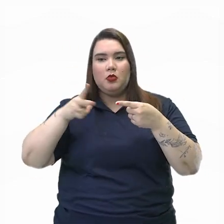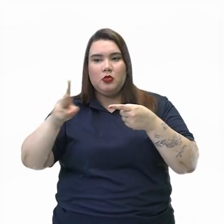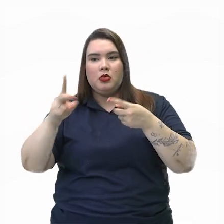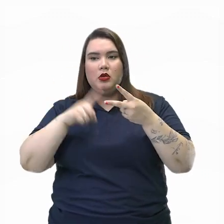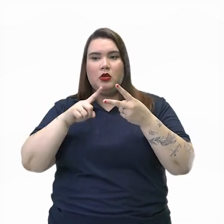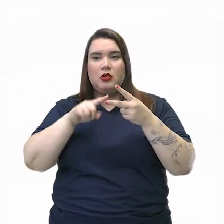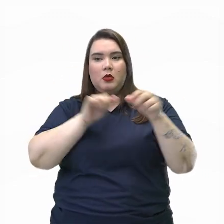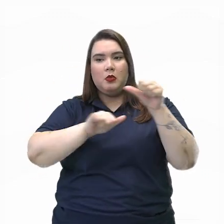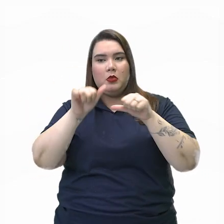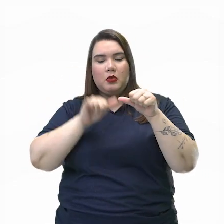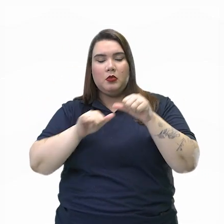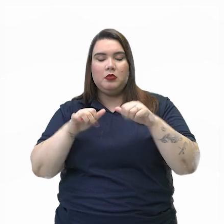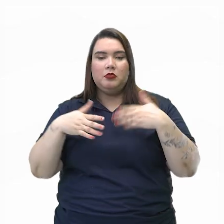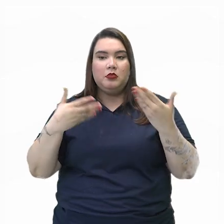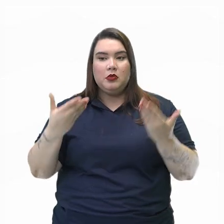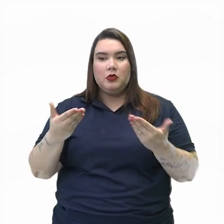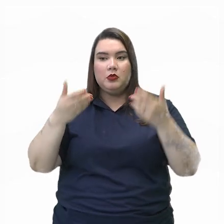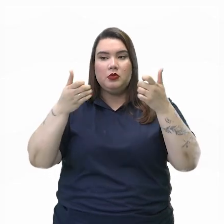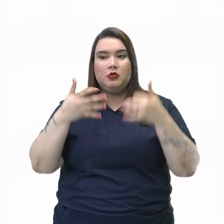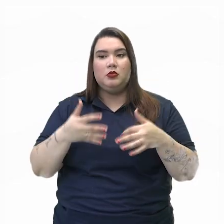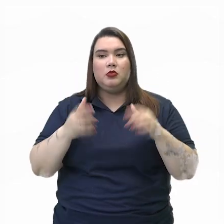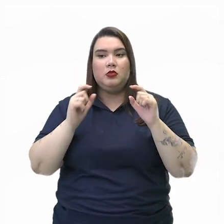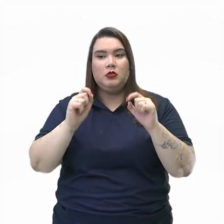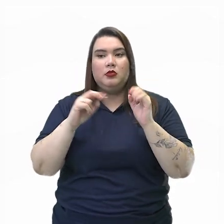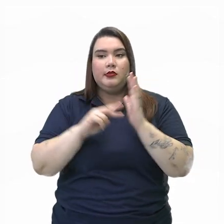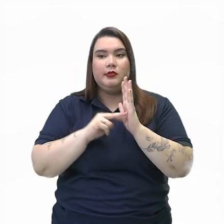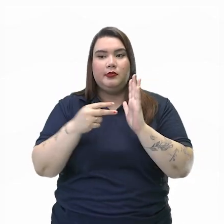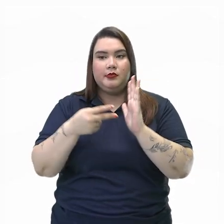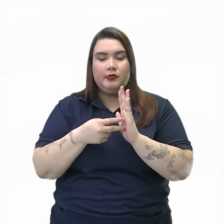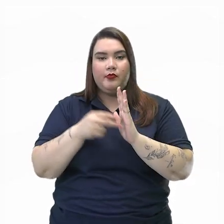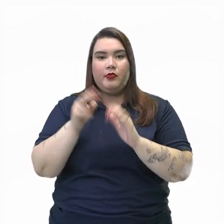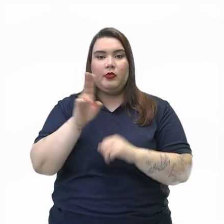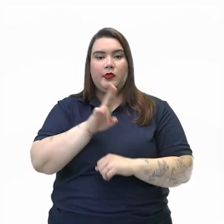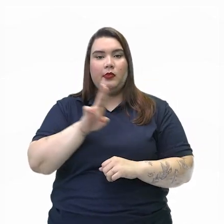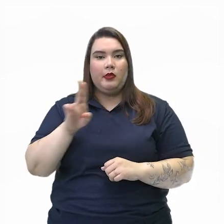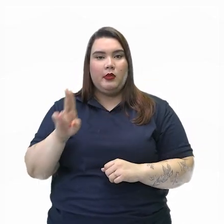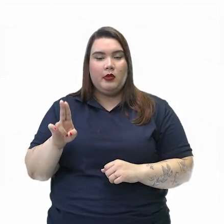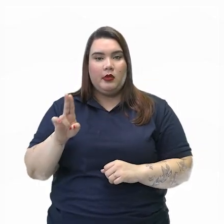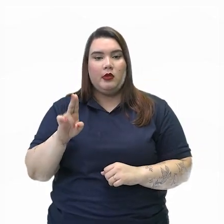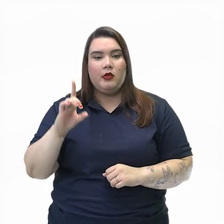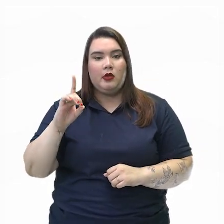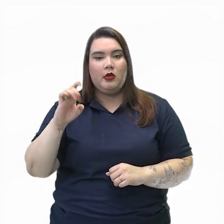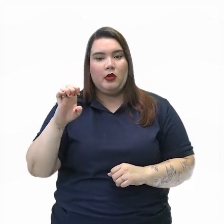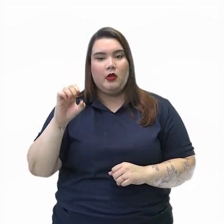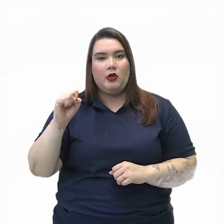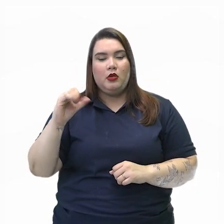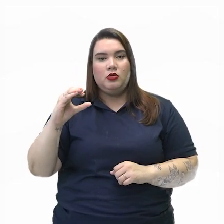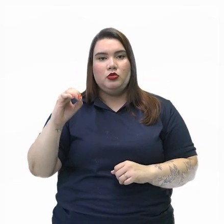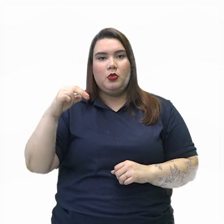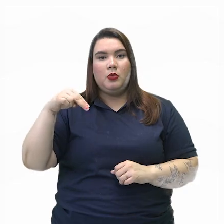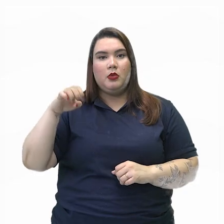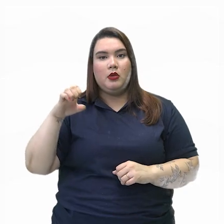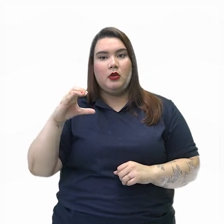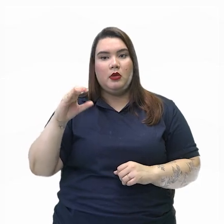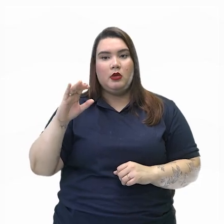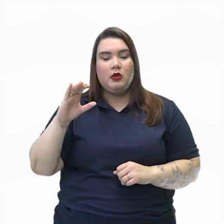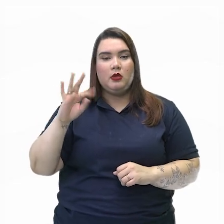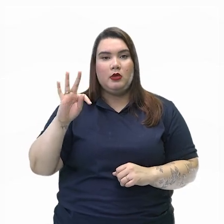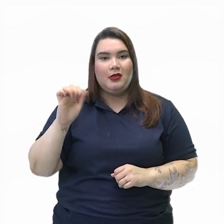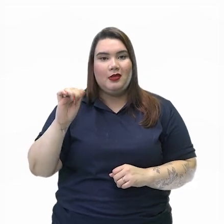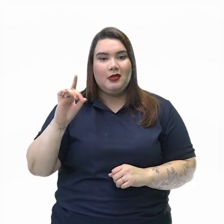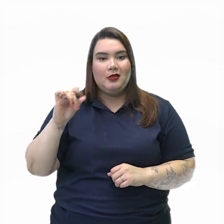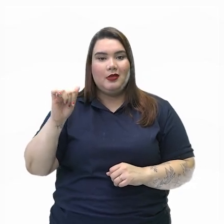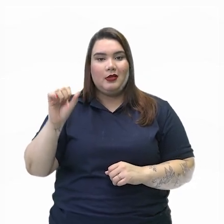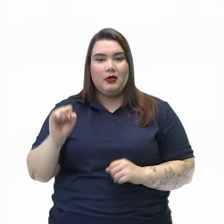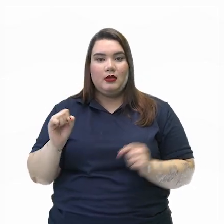alternada, enfim. Ou seja, o que significa isso? Ela é chamada de desconectadas da rede,